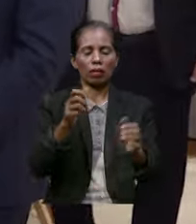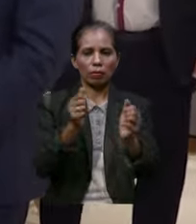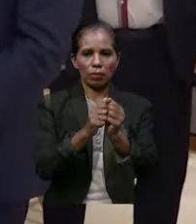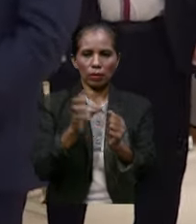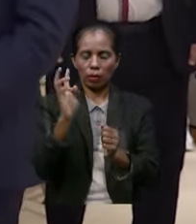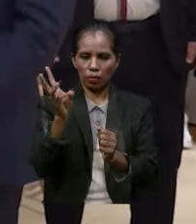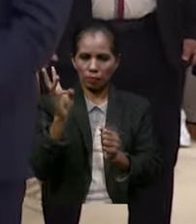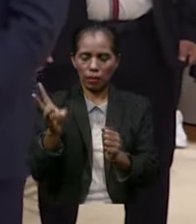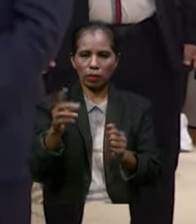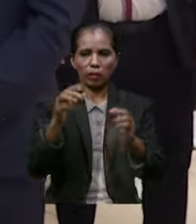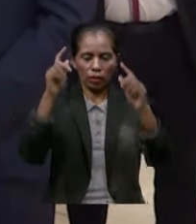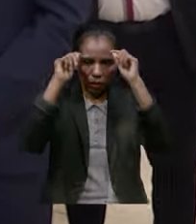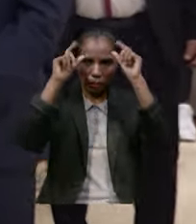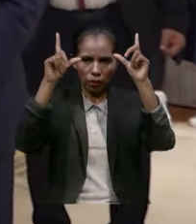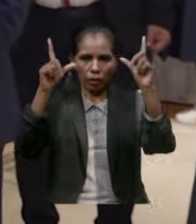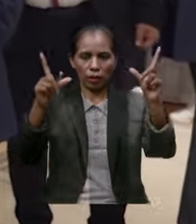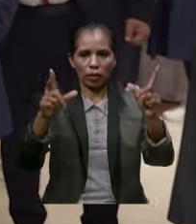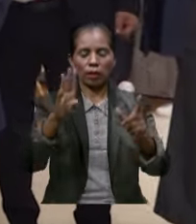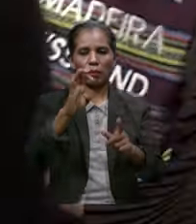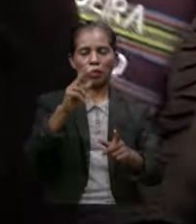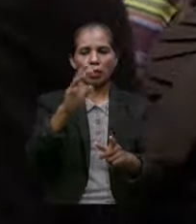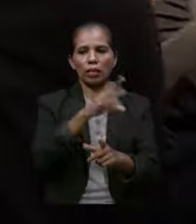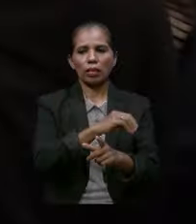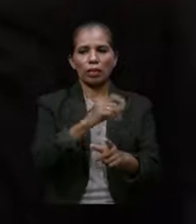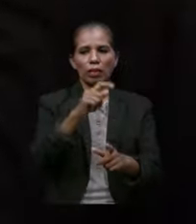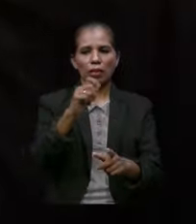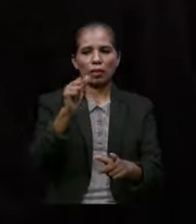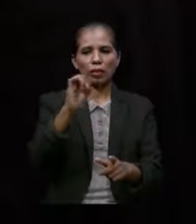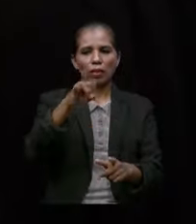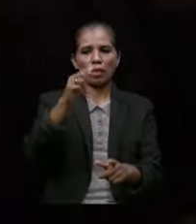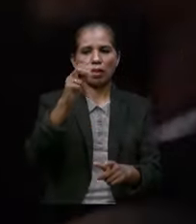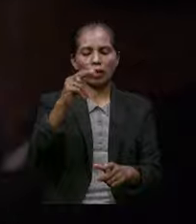né, Hanesan Timor-Leste, Benin, Etiópia no Tanzânia.